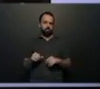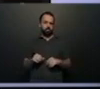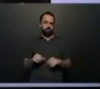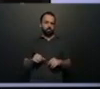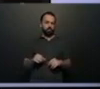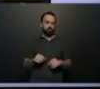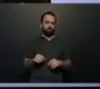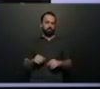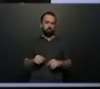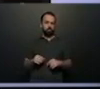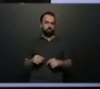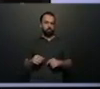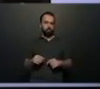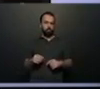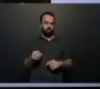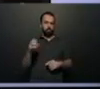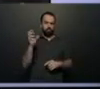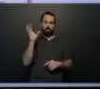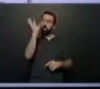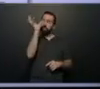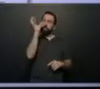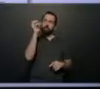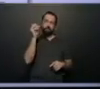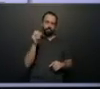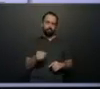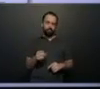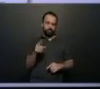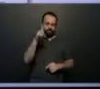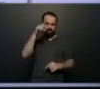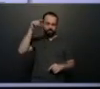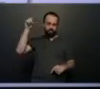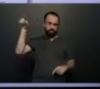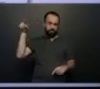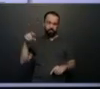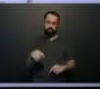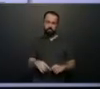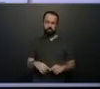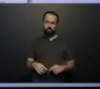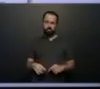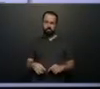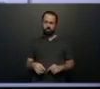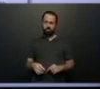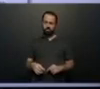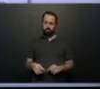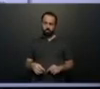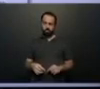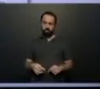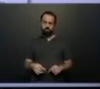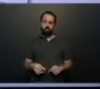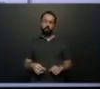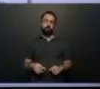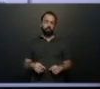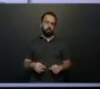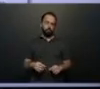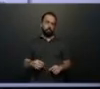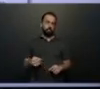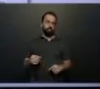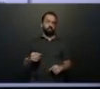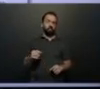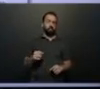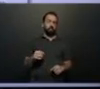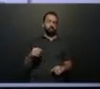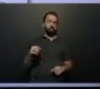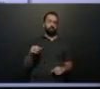eletricidade. Isso coisas que a gente usa bastante. A produção da energia elétrica através da energia solar.